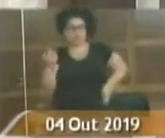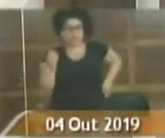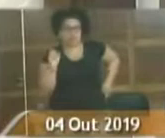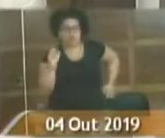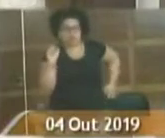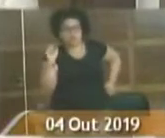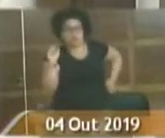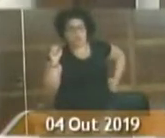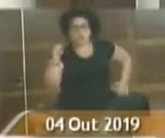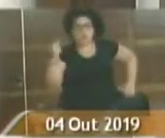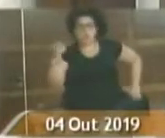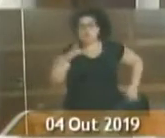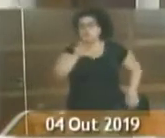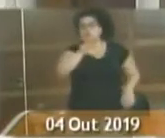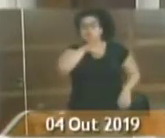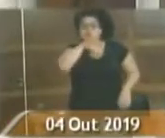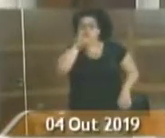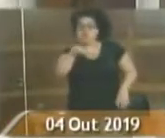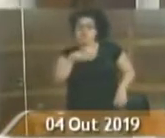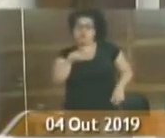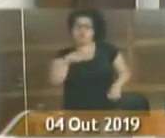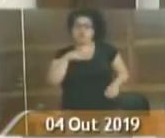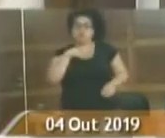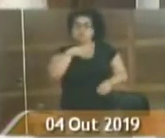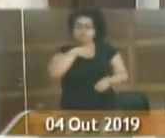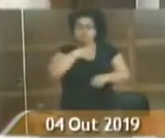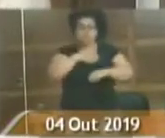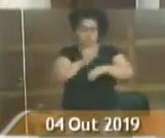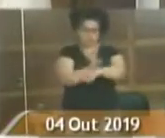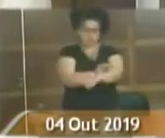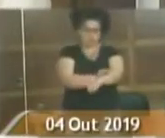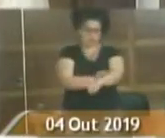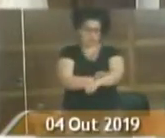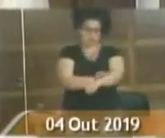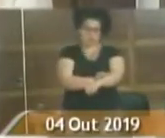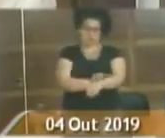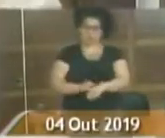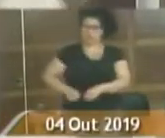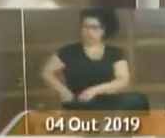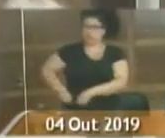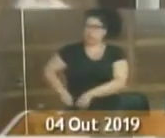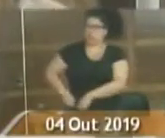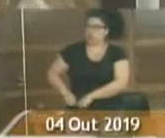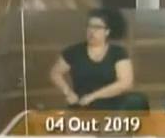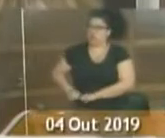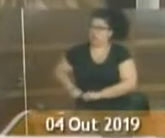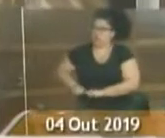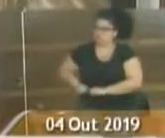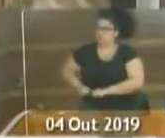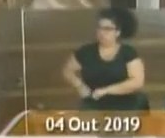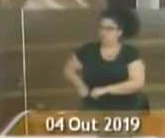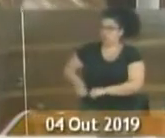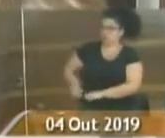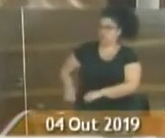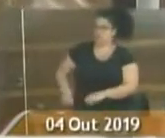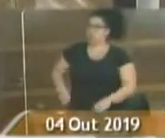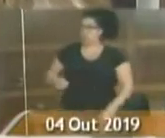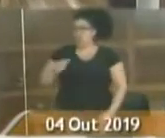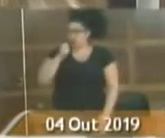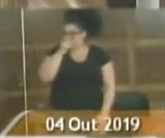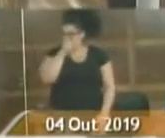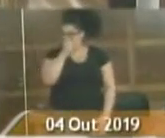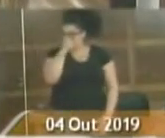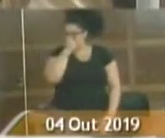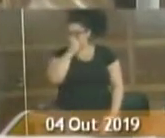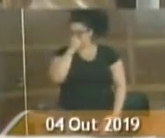animal, tá? Com aquele animal machucadinho que seja de esporotricose, tá? Aqui, ó, o que,